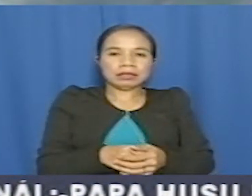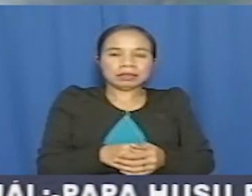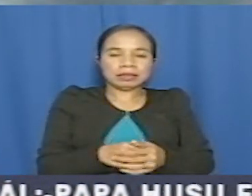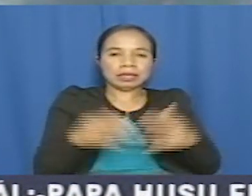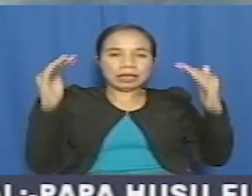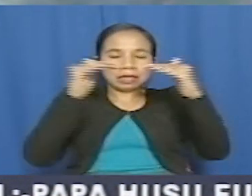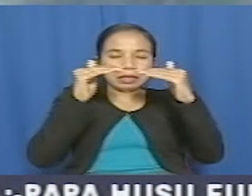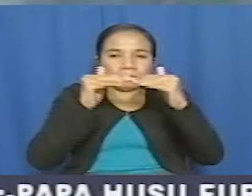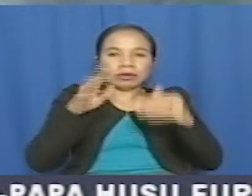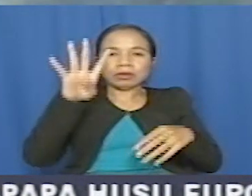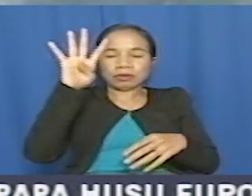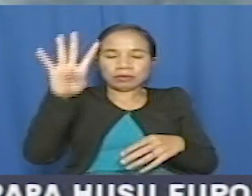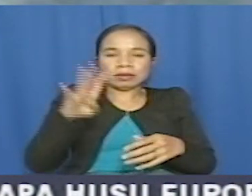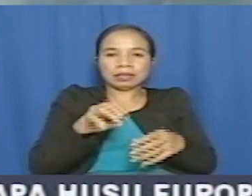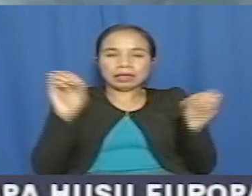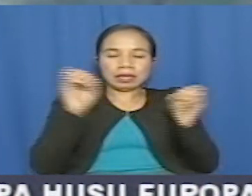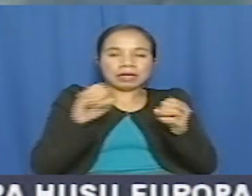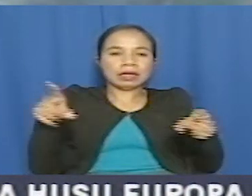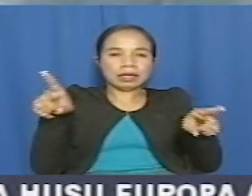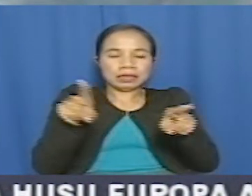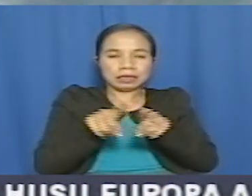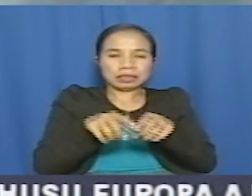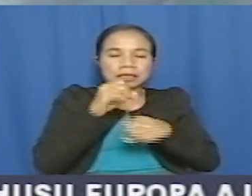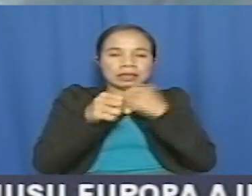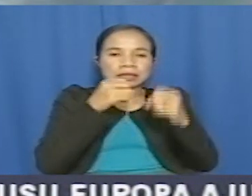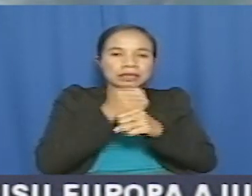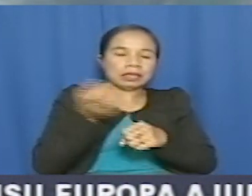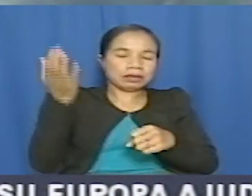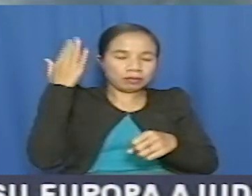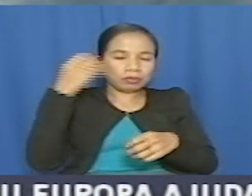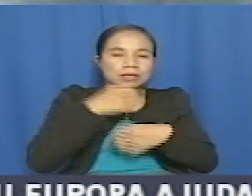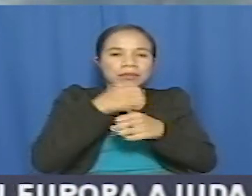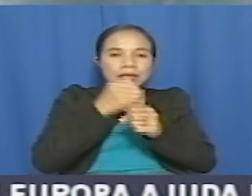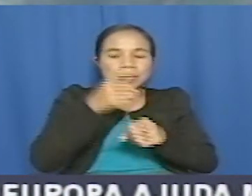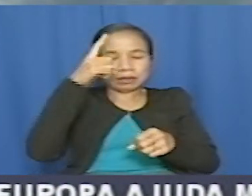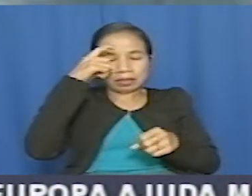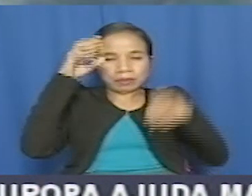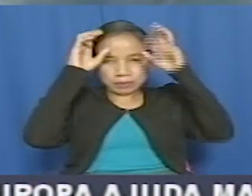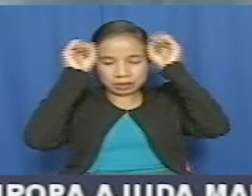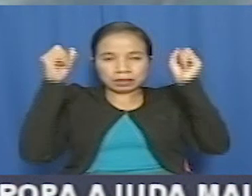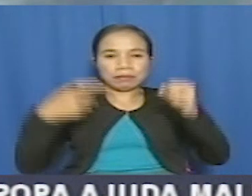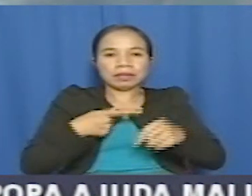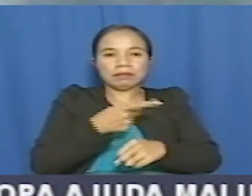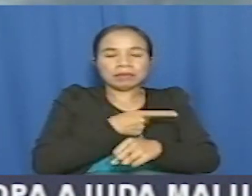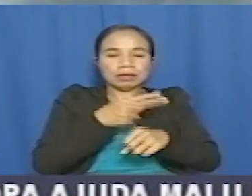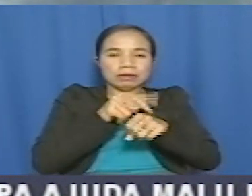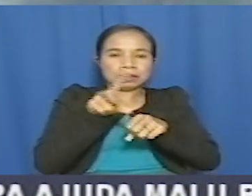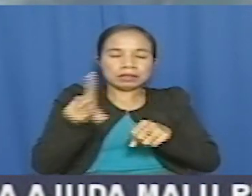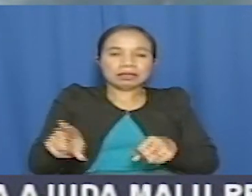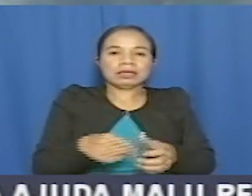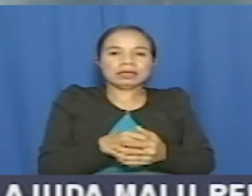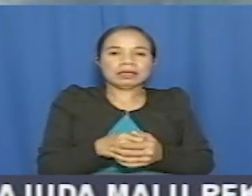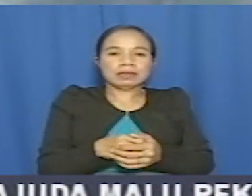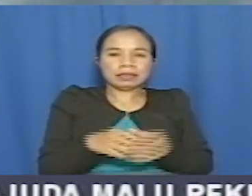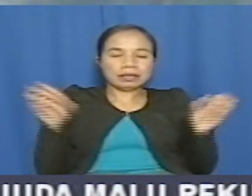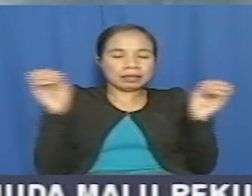legislativa Lá Haló sessão solene Hanessantina Nhiracbacotu, também presidente do Parlamento Nacional e privatiza-te ao órgão